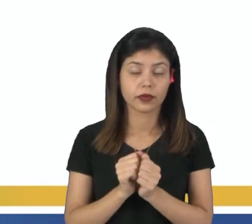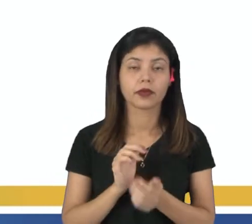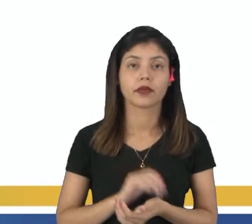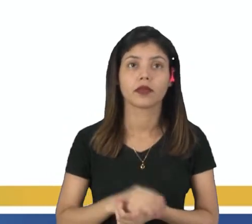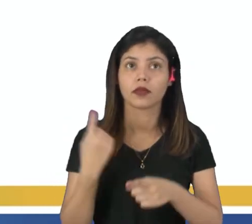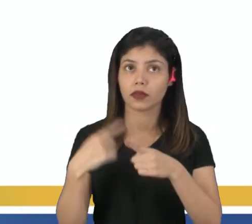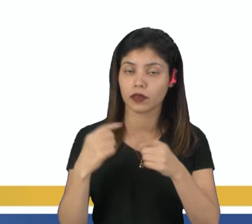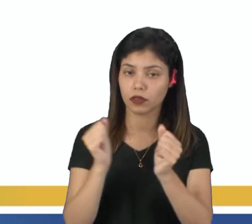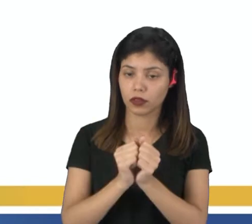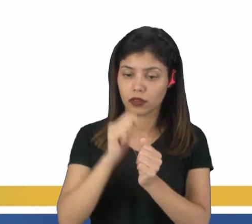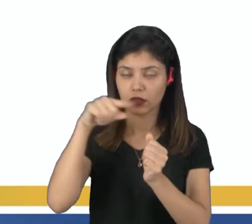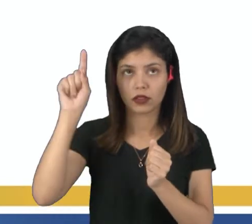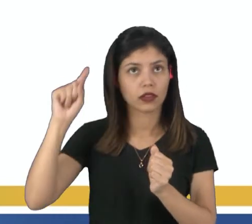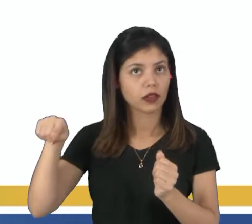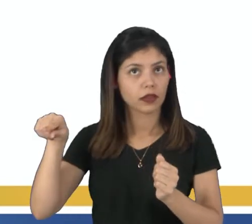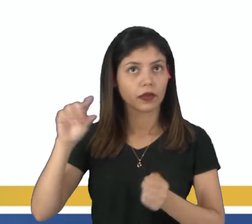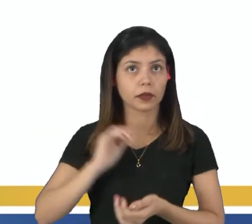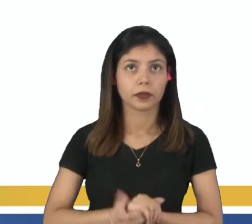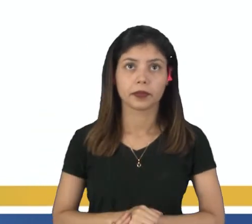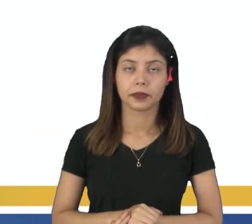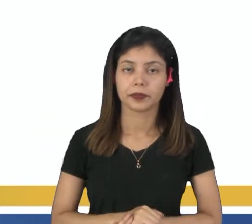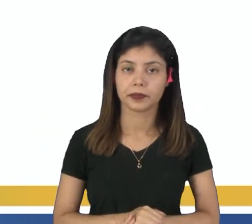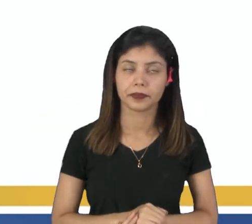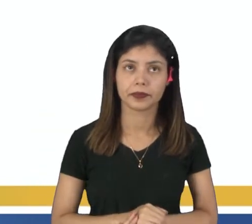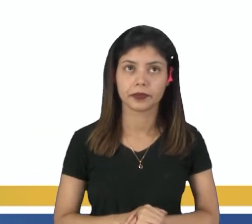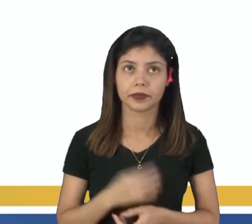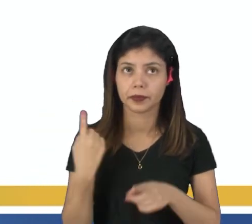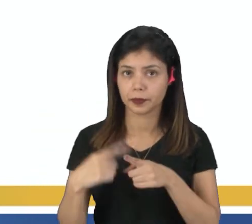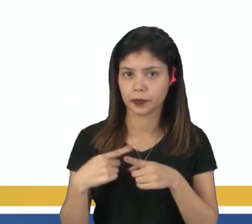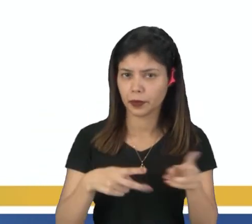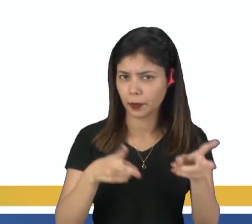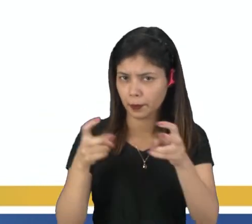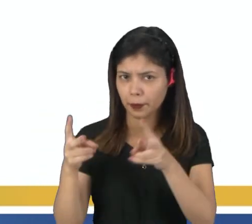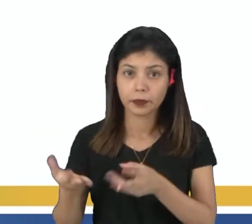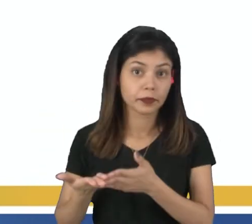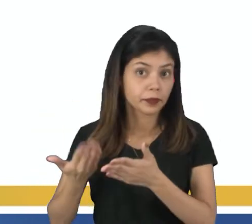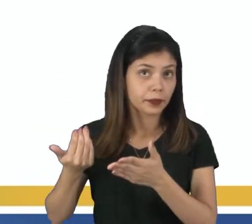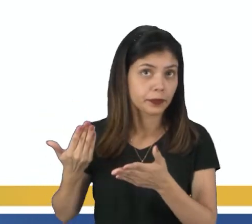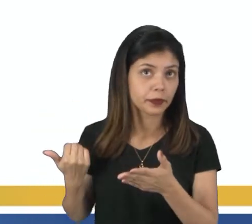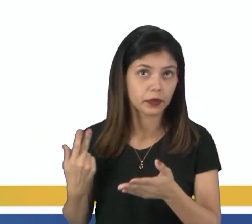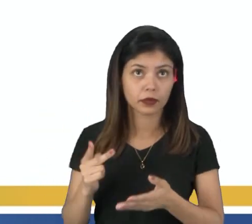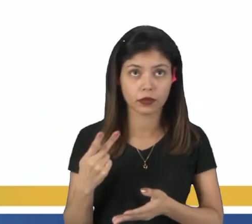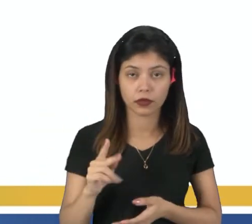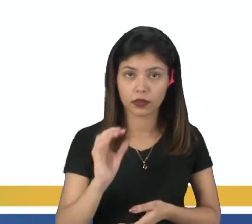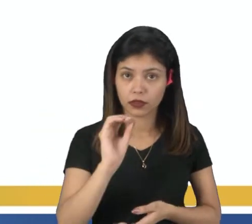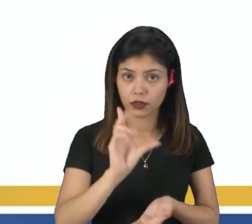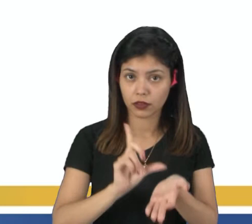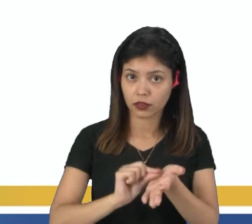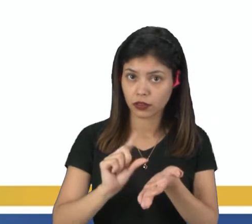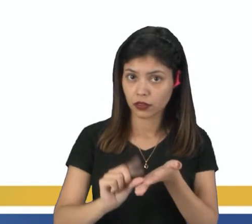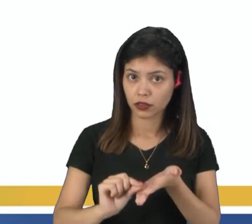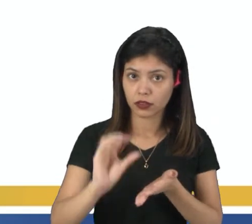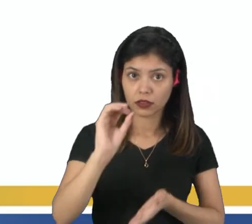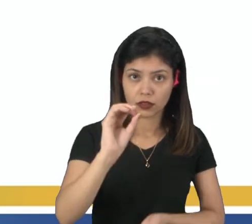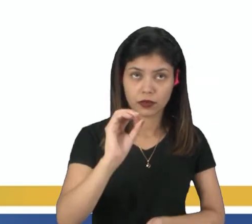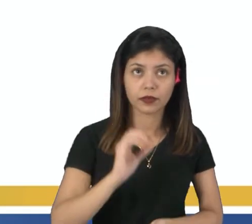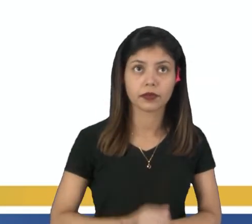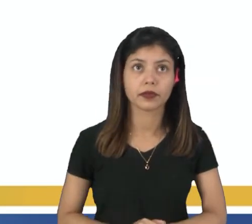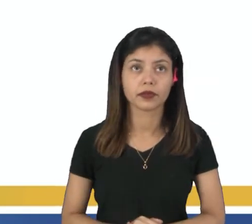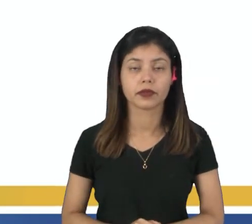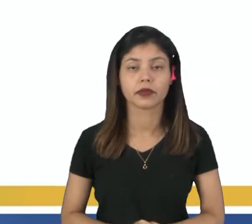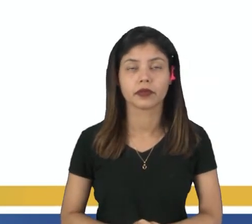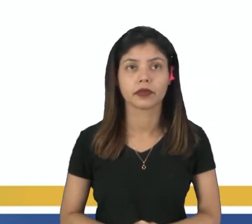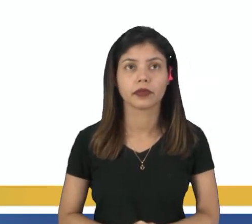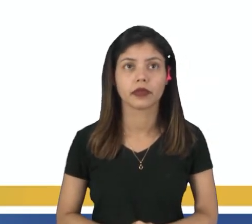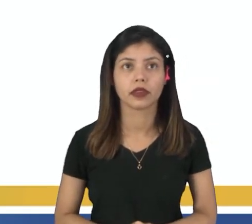viagem. Porquê junto e com acento, porque percebemos que antes dele existe um artigo definido.